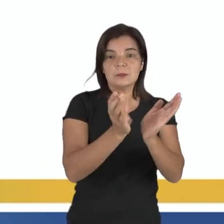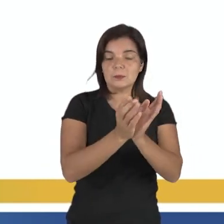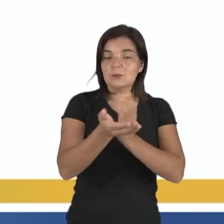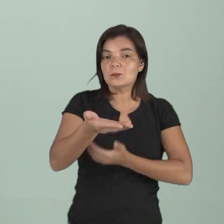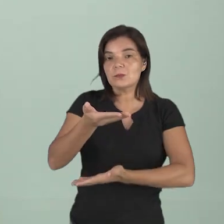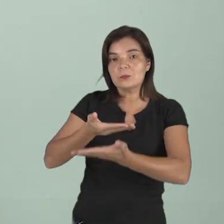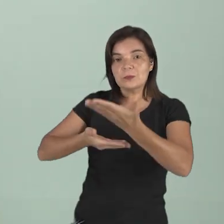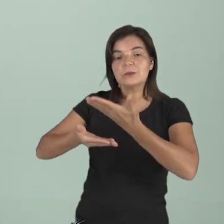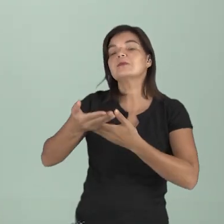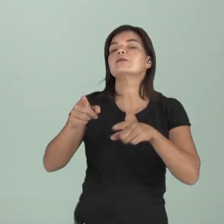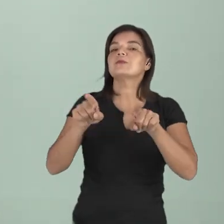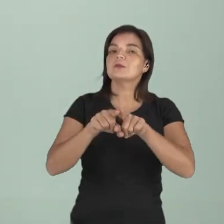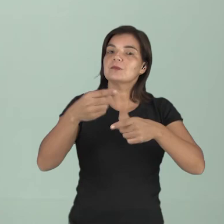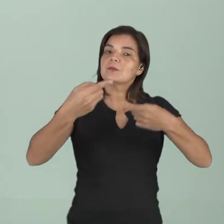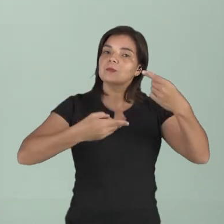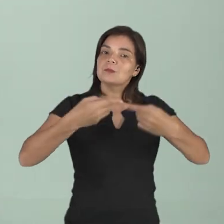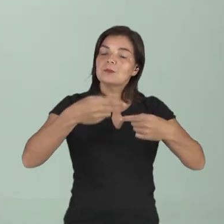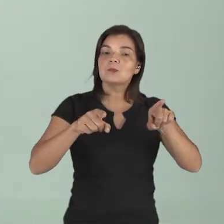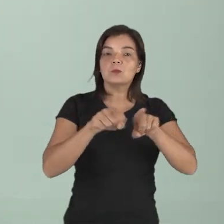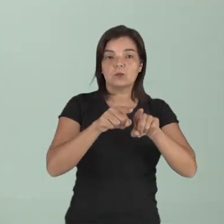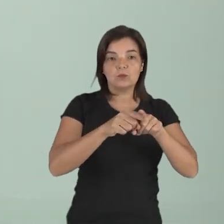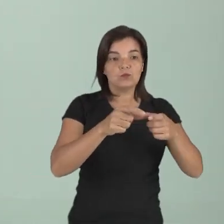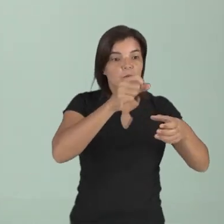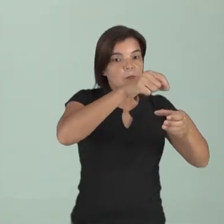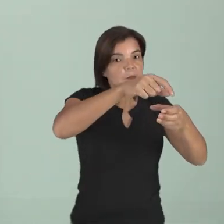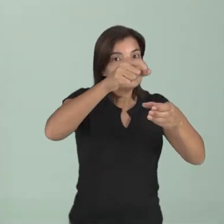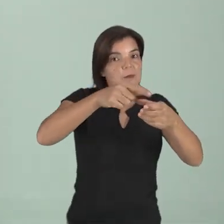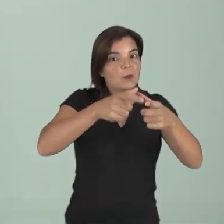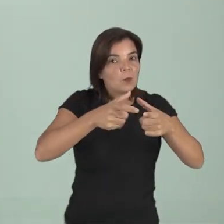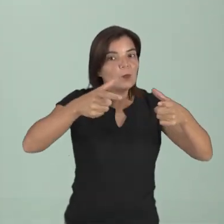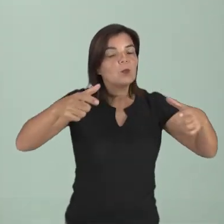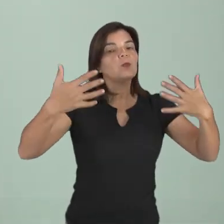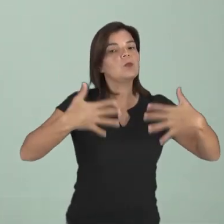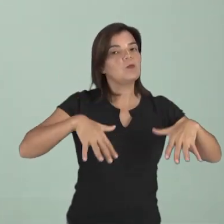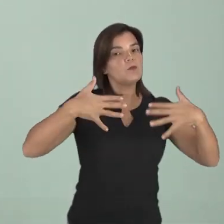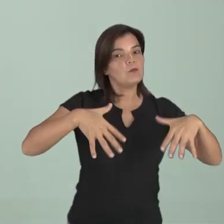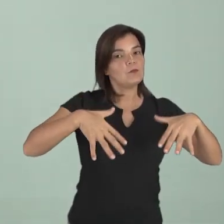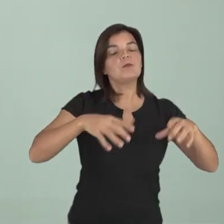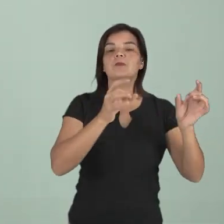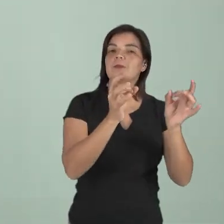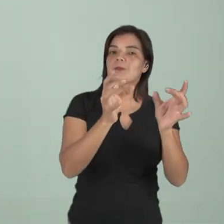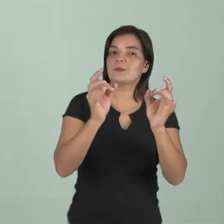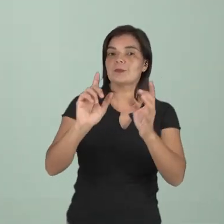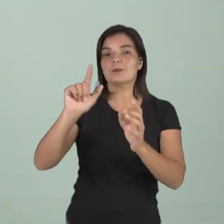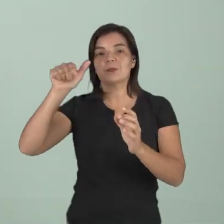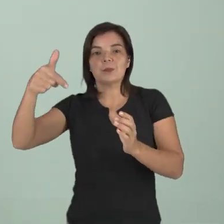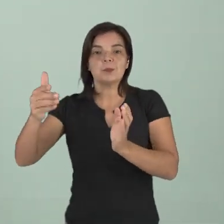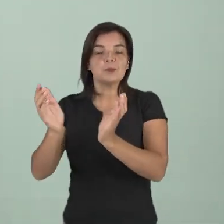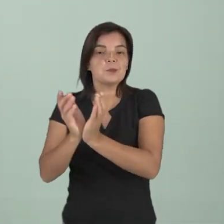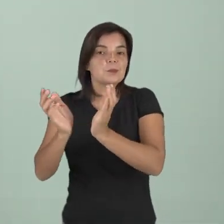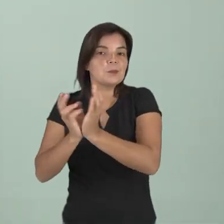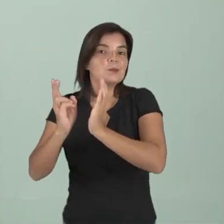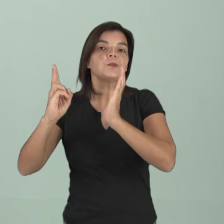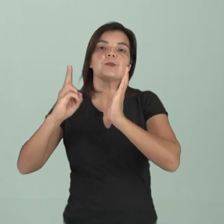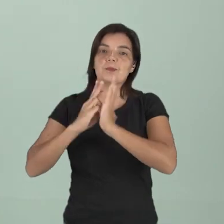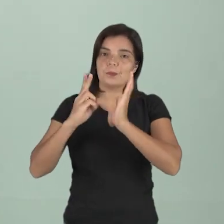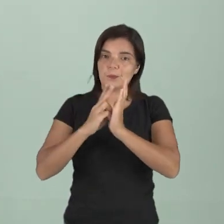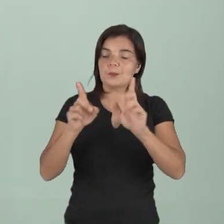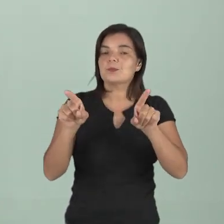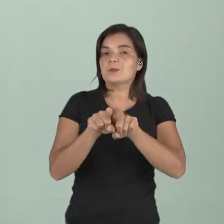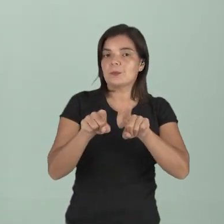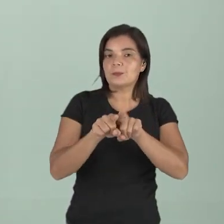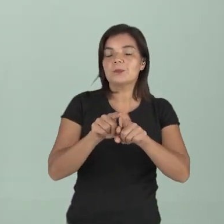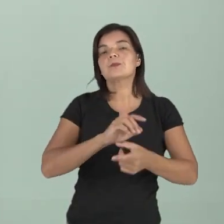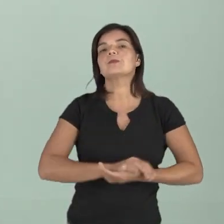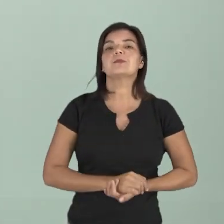as tribos indígenas, que a gente discutiu. Quando uma tribo, uma aldeia produzia em excesso, eles comercializavam, distribuíam